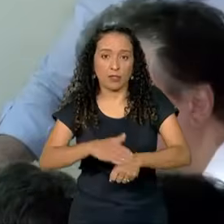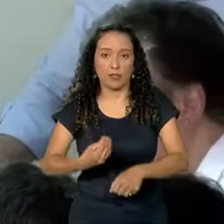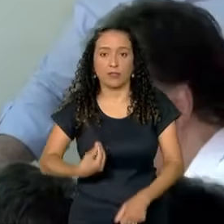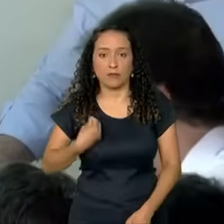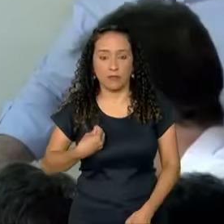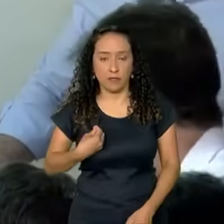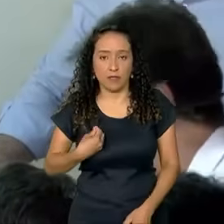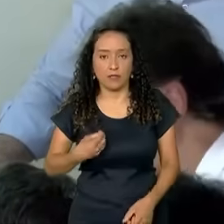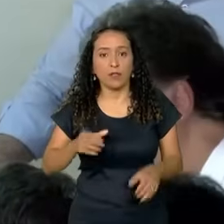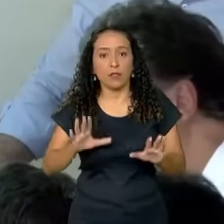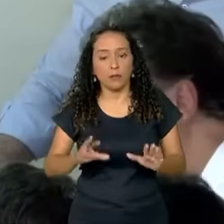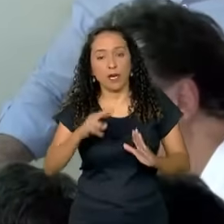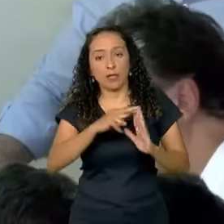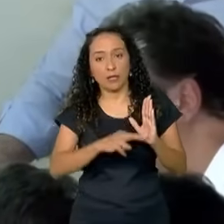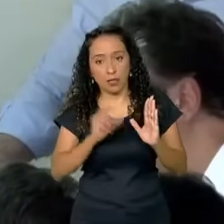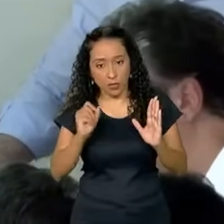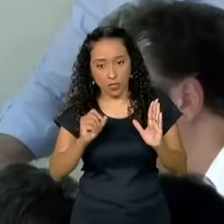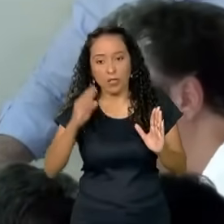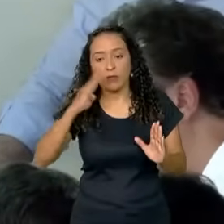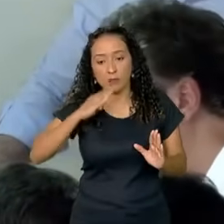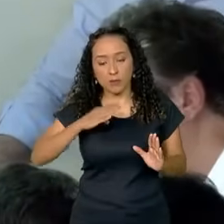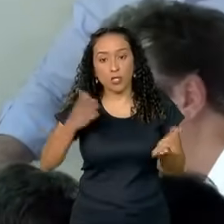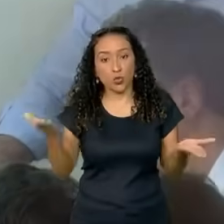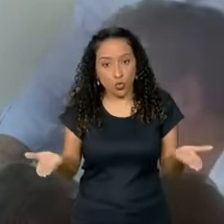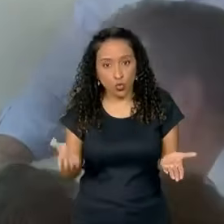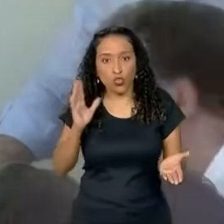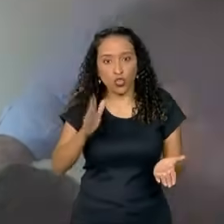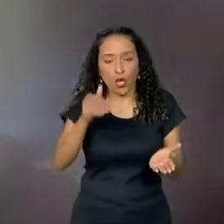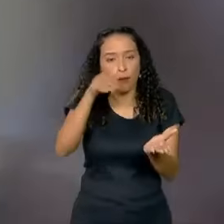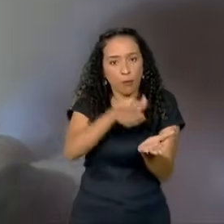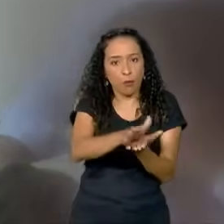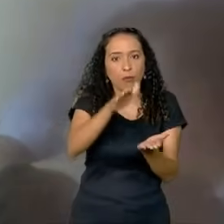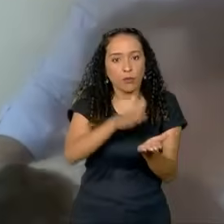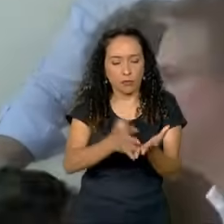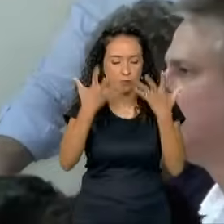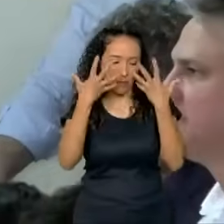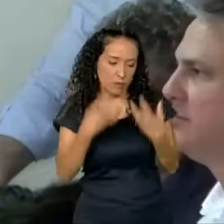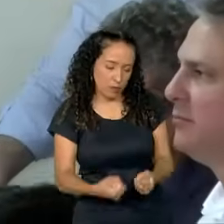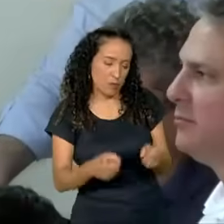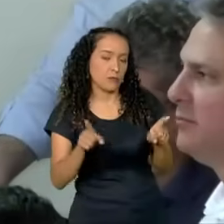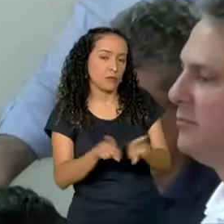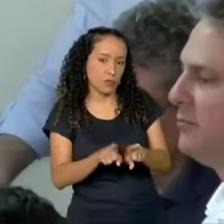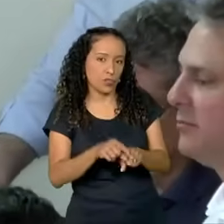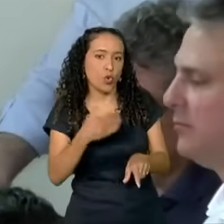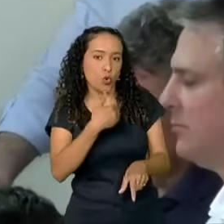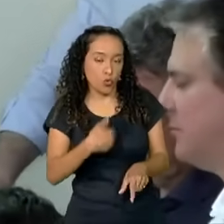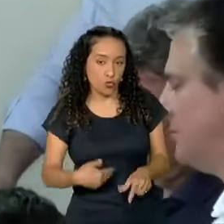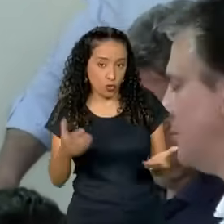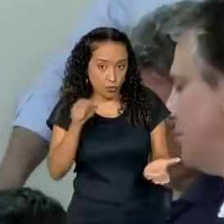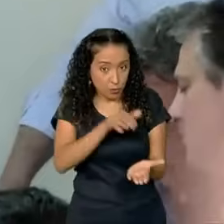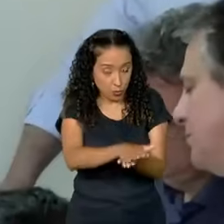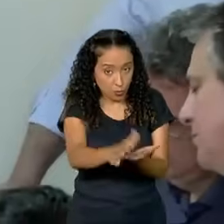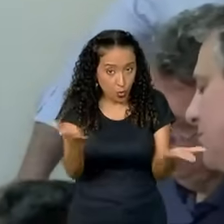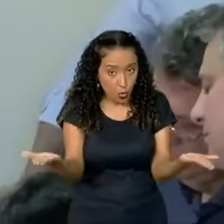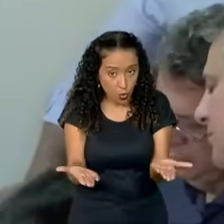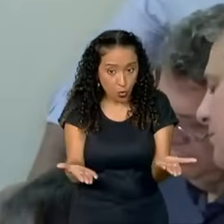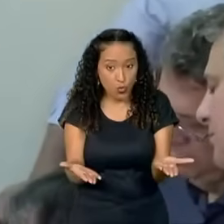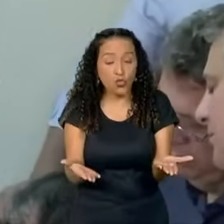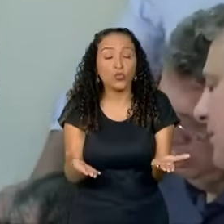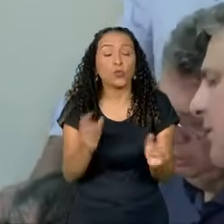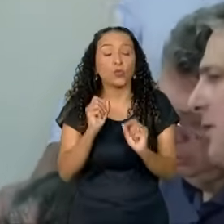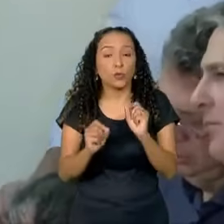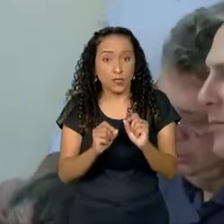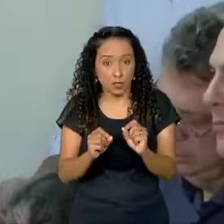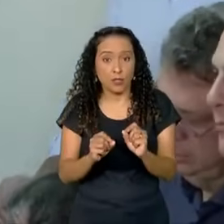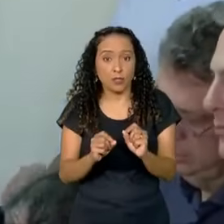vivendo. Mas, em regra, Pimenta, hoje já publicamos o reconhecimento também. O governo publicou hoje, Eduardo publicou